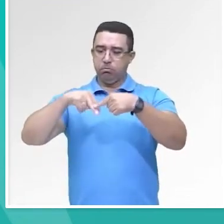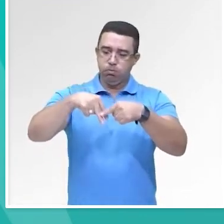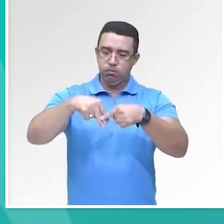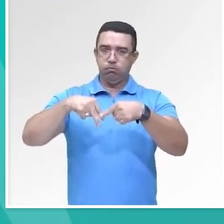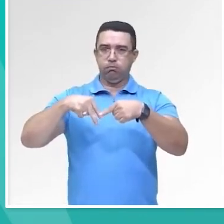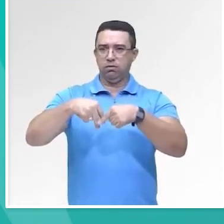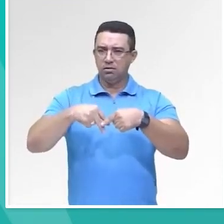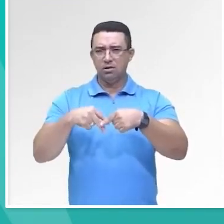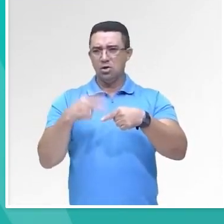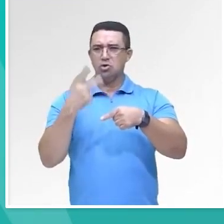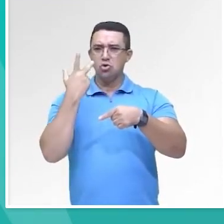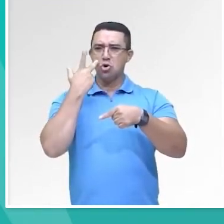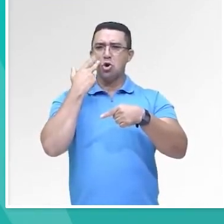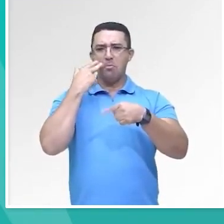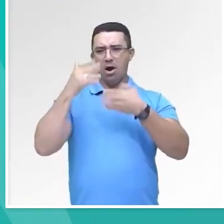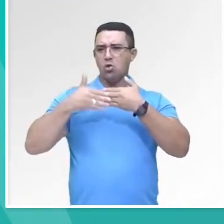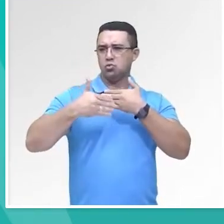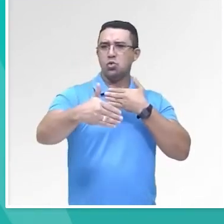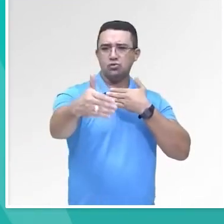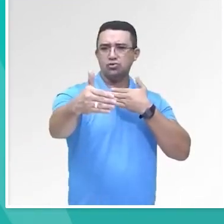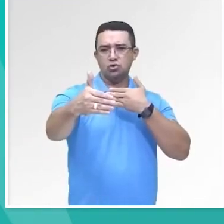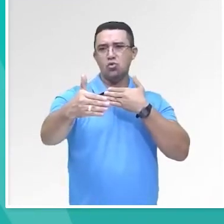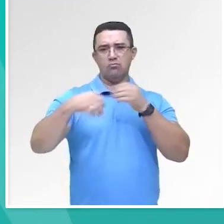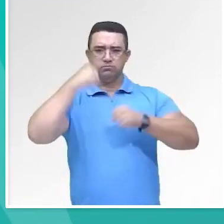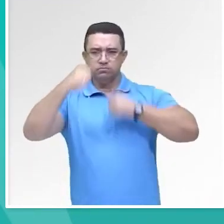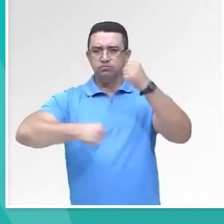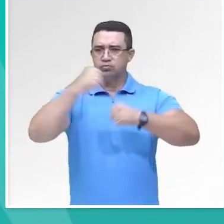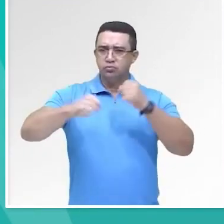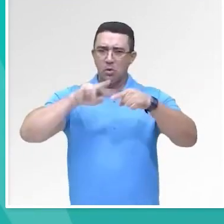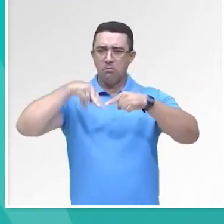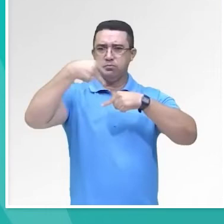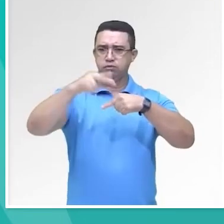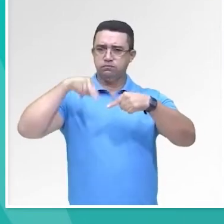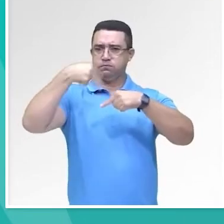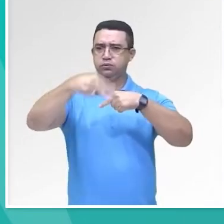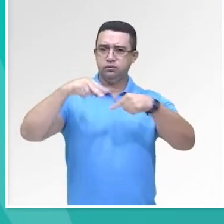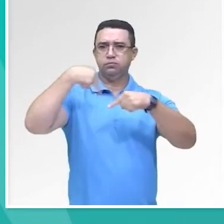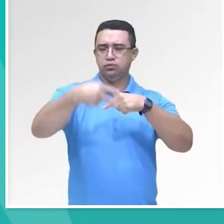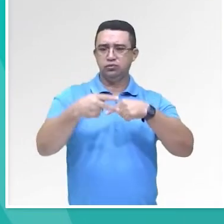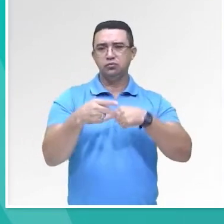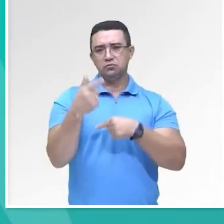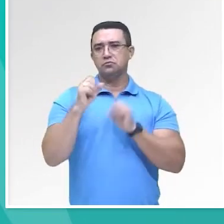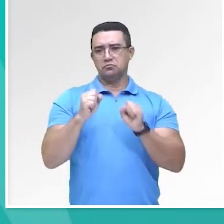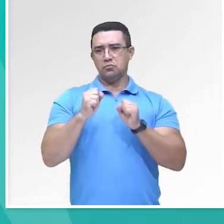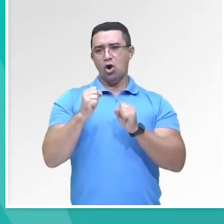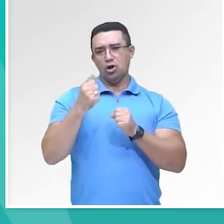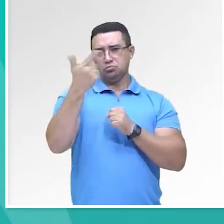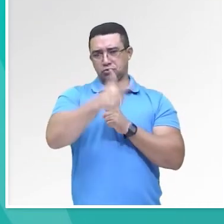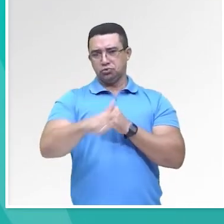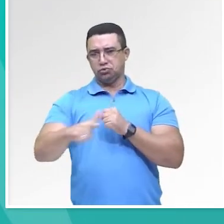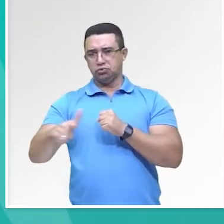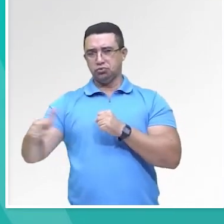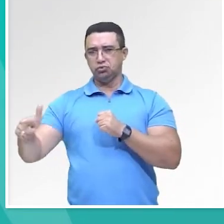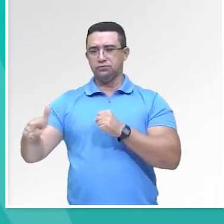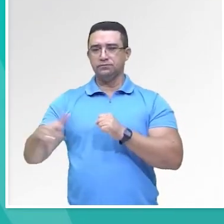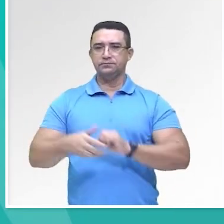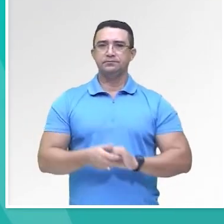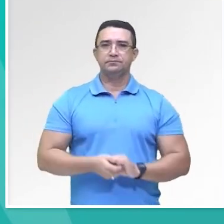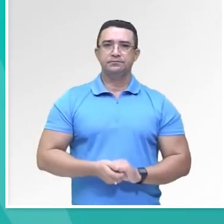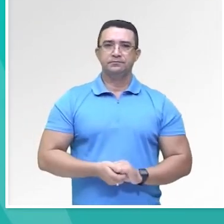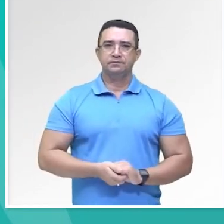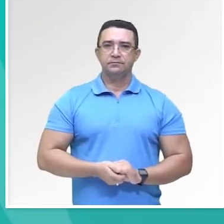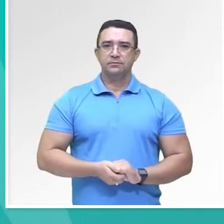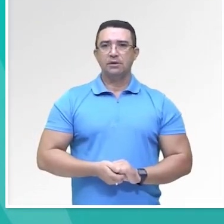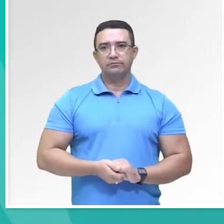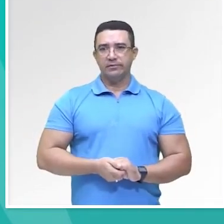problema, continua a corrida, tá? Então, mais uma vez, observem aqui a nossa corrida com barreiras. São